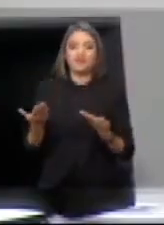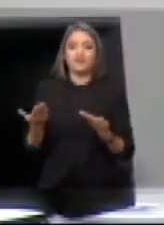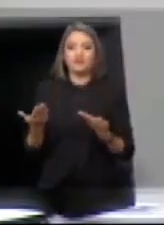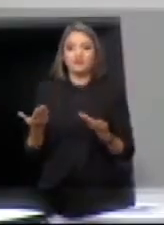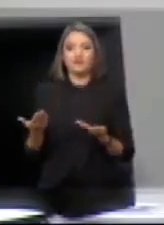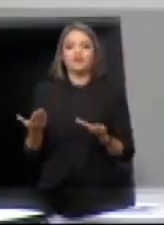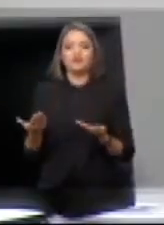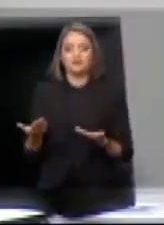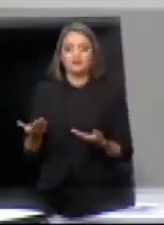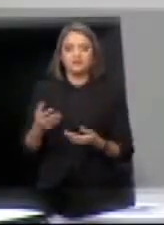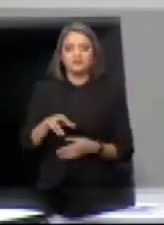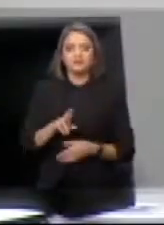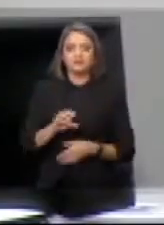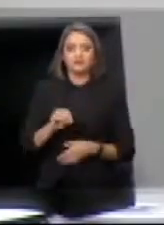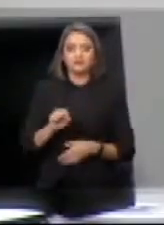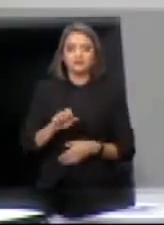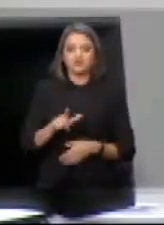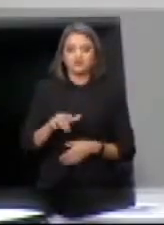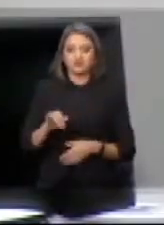Passo a palavra ao senhor